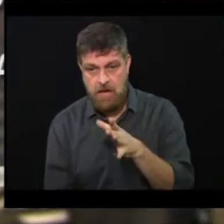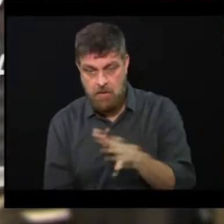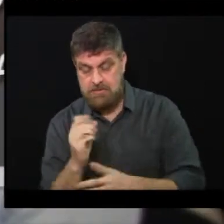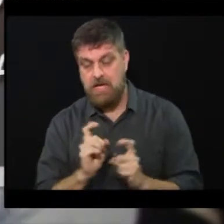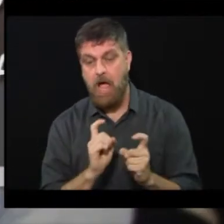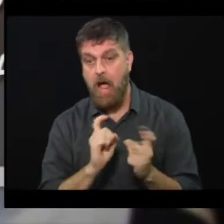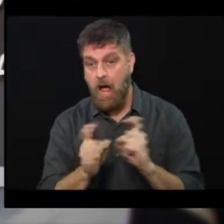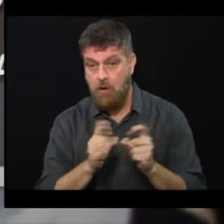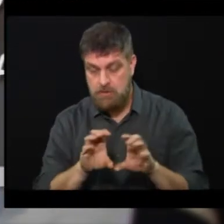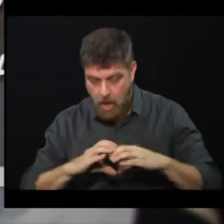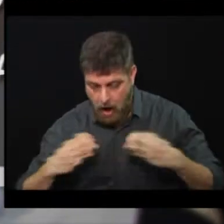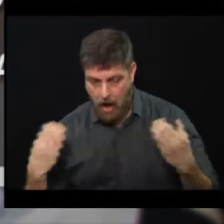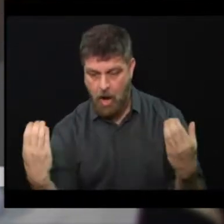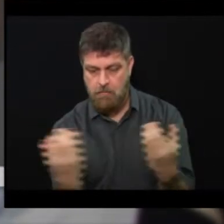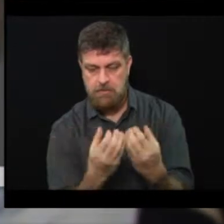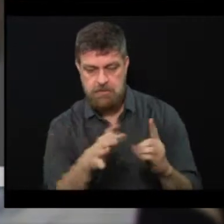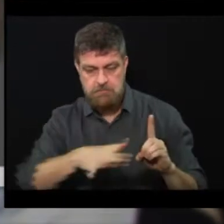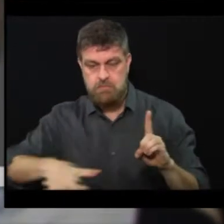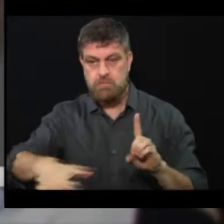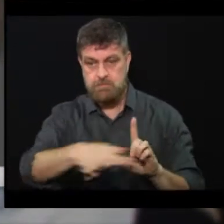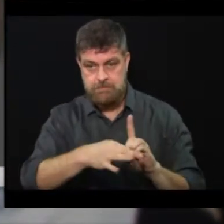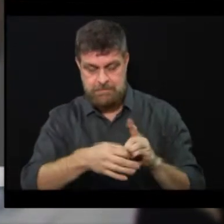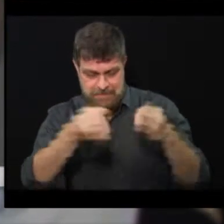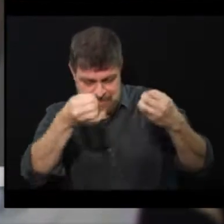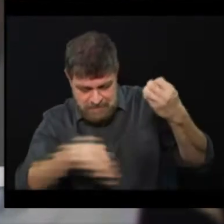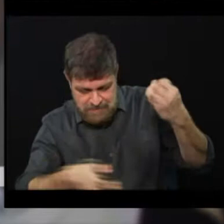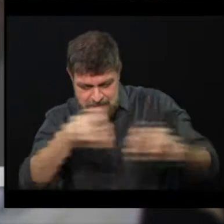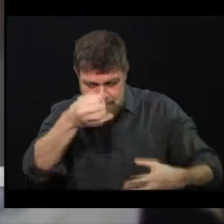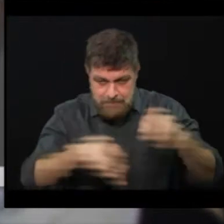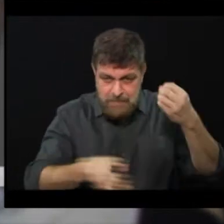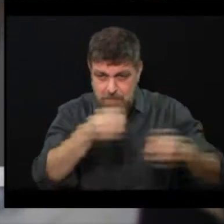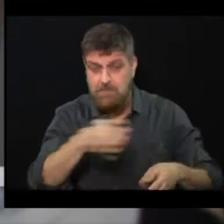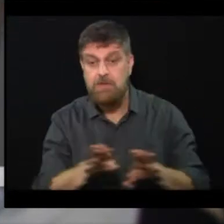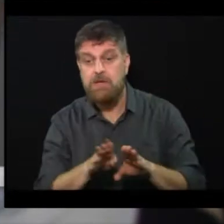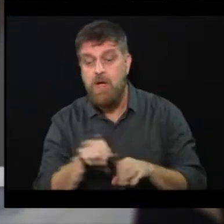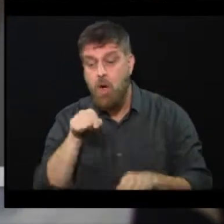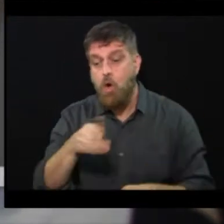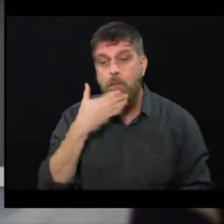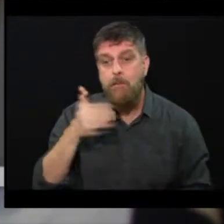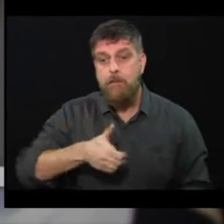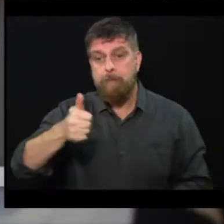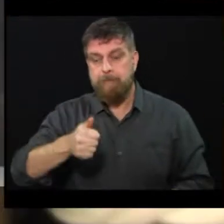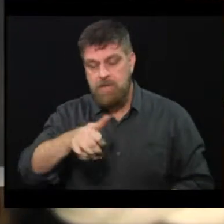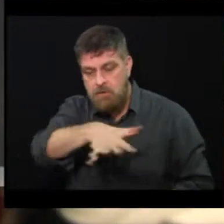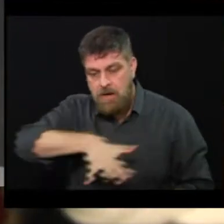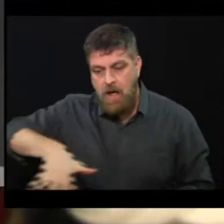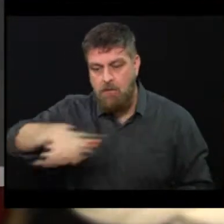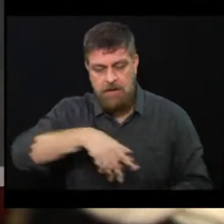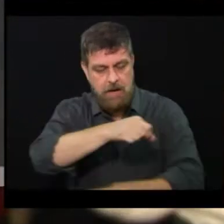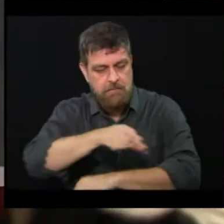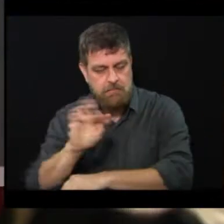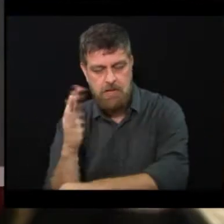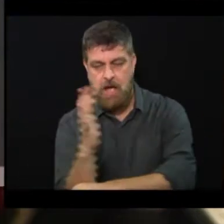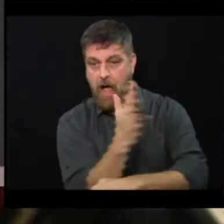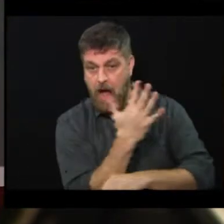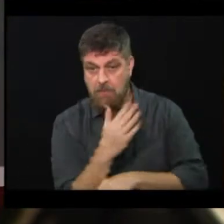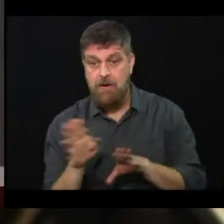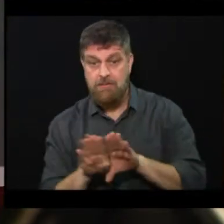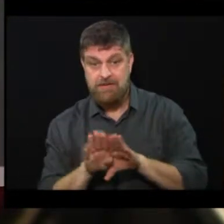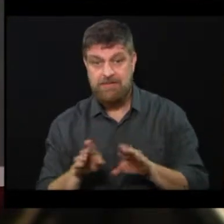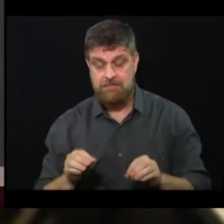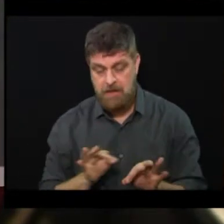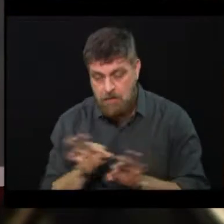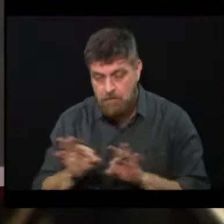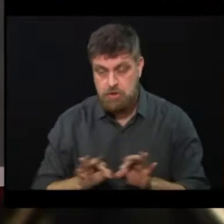reuniões com a comunidade elaboração de projetos de melhoria do lugar e compensação ambiental elaboração dos projetos